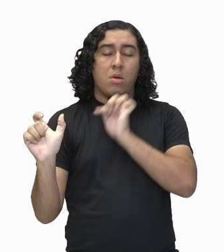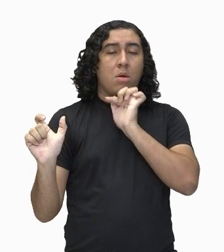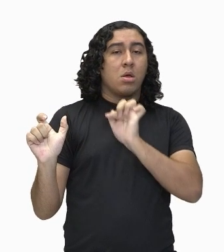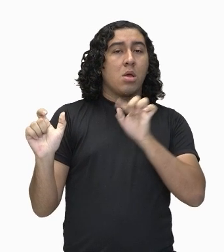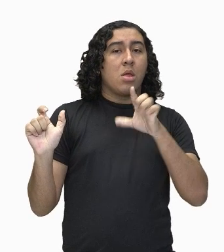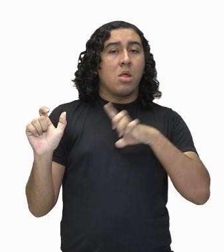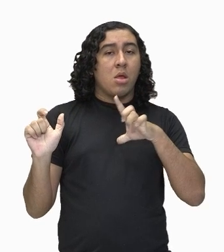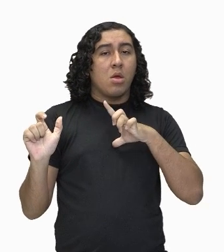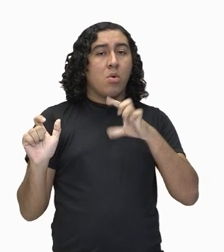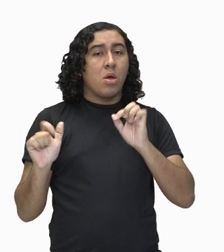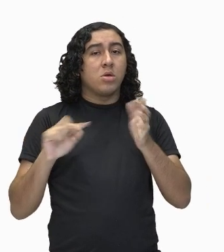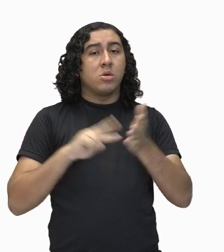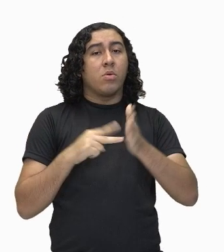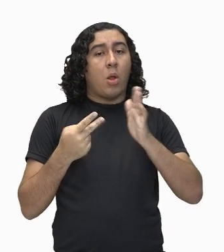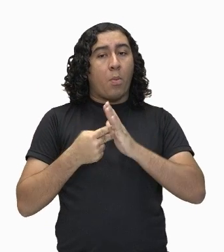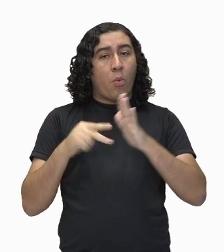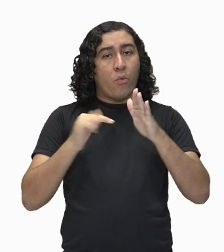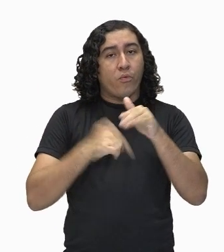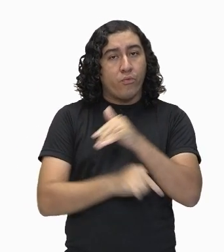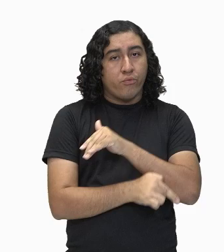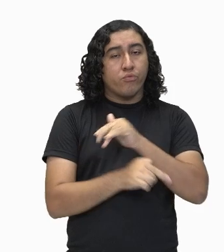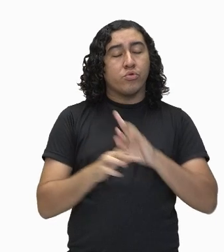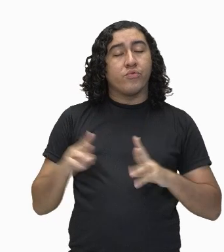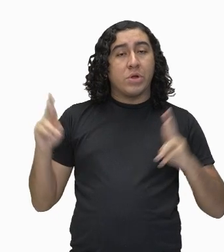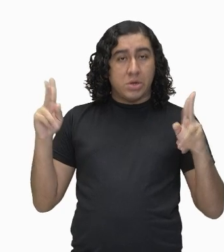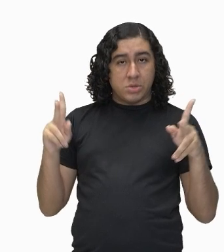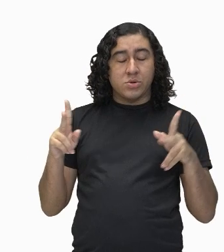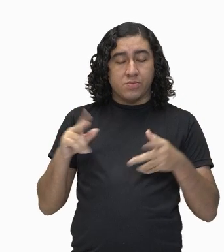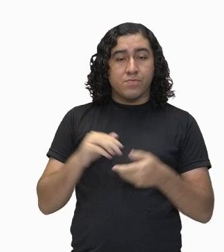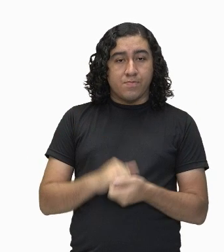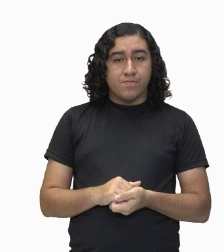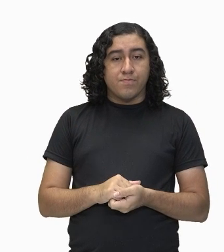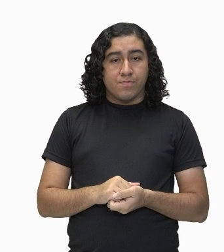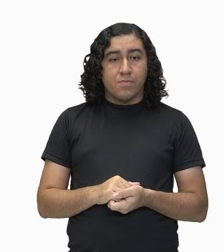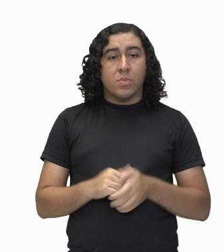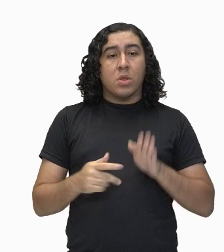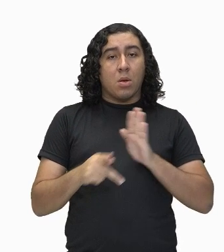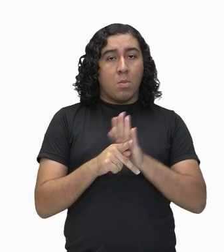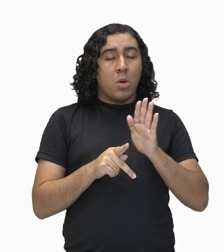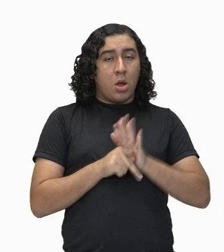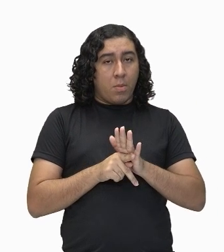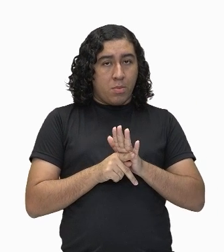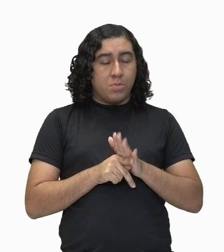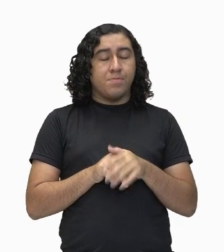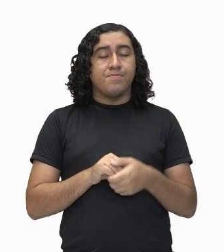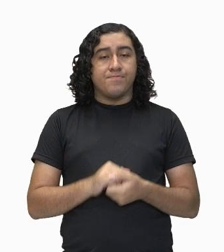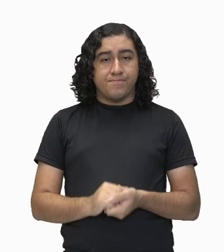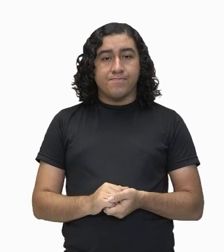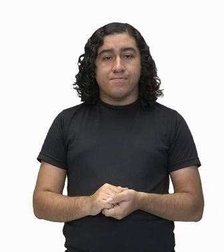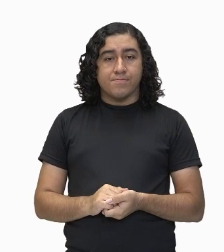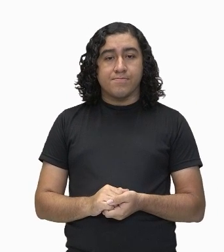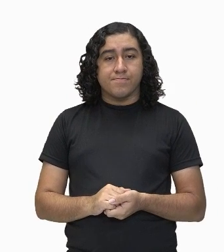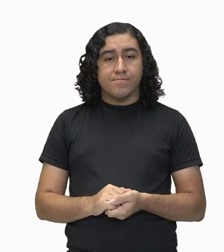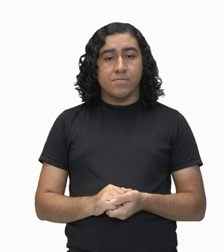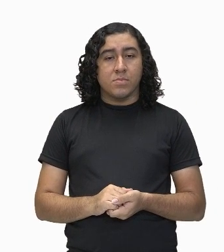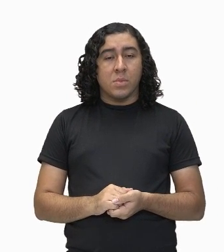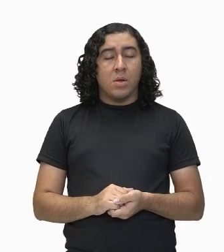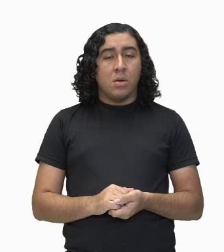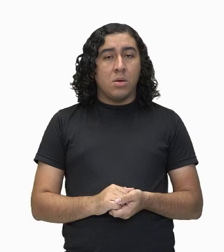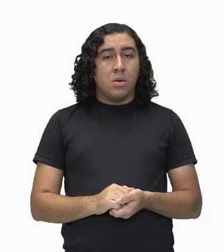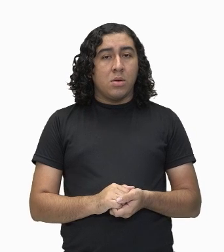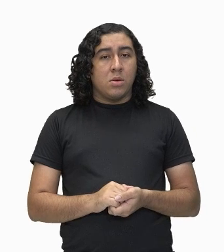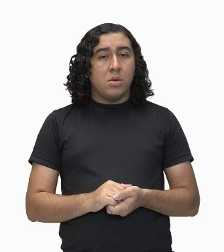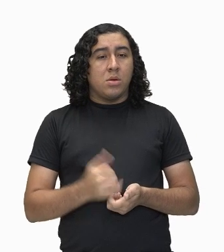sentido profundo, diferencial do senso comum. Tá? Então, quando a gente fala do senso